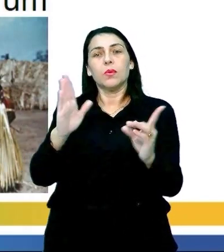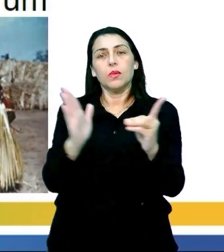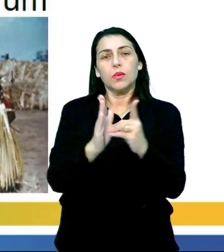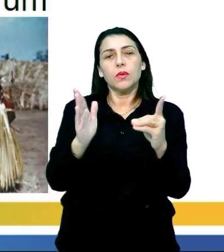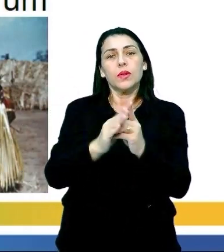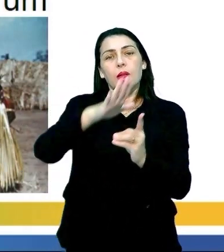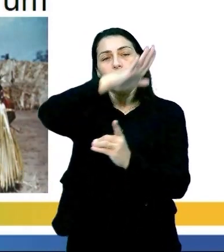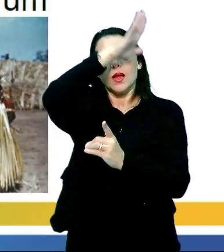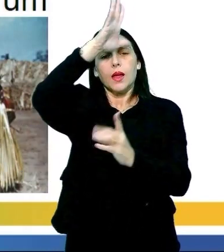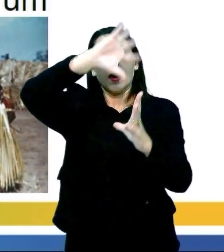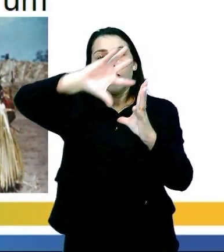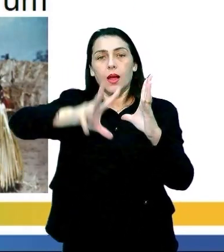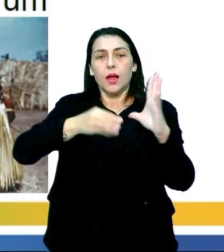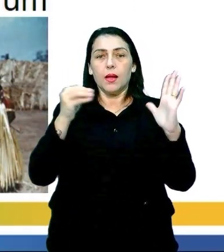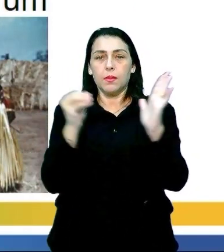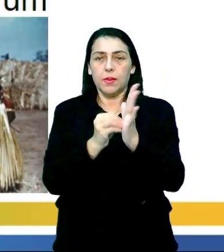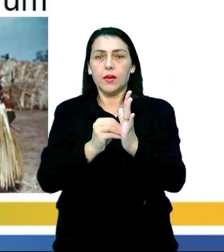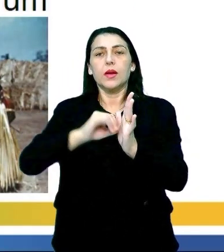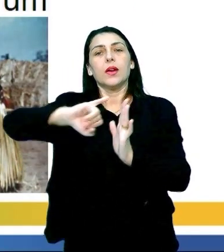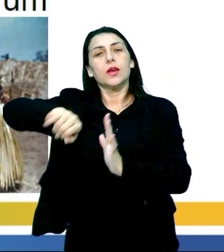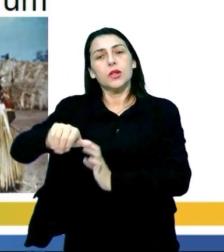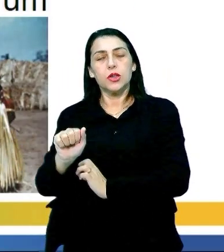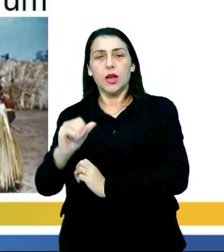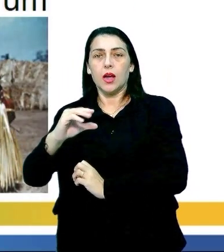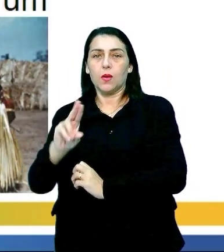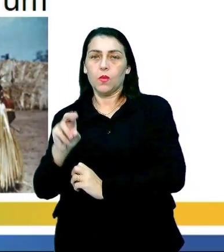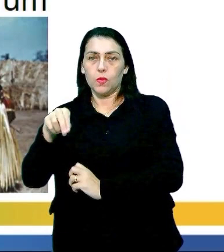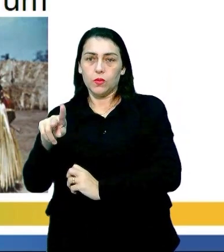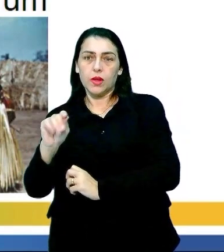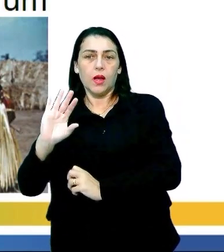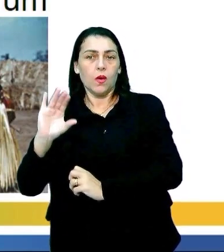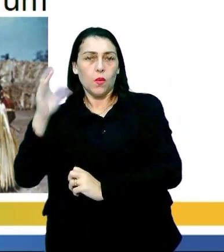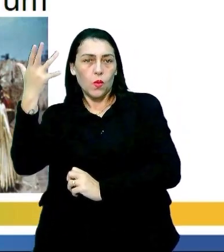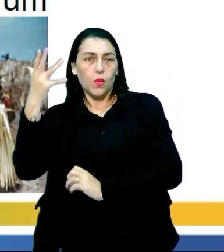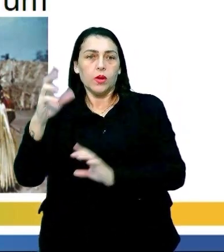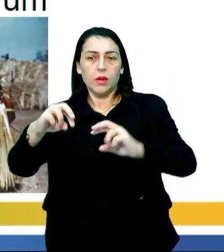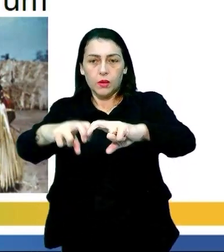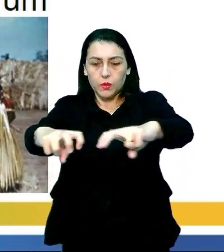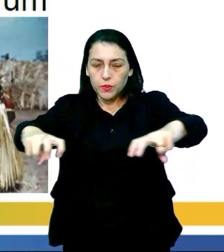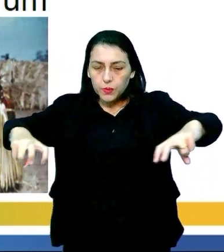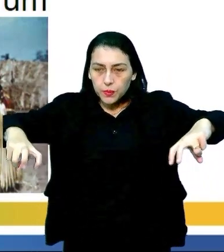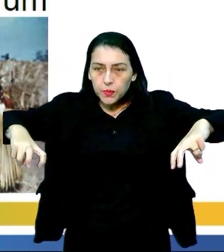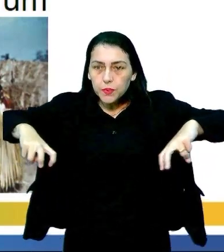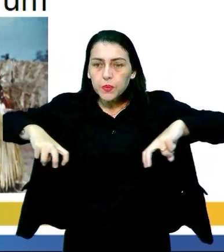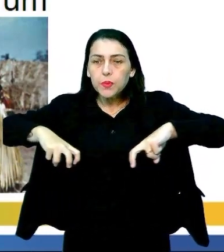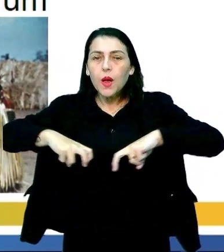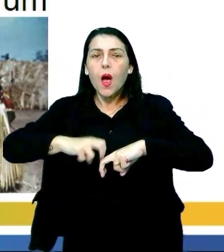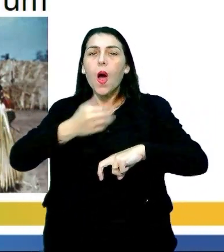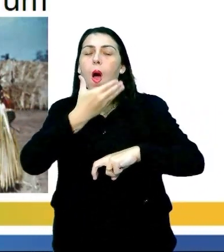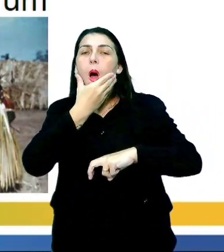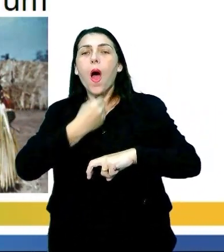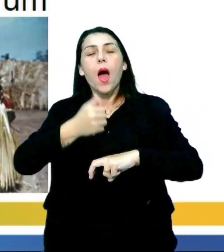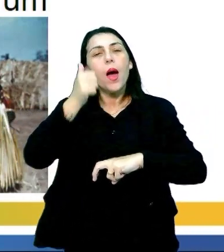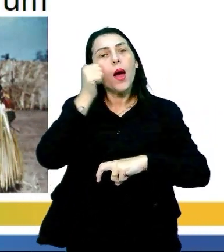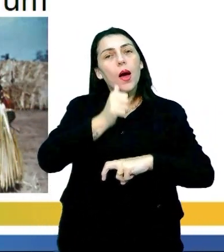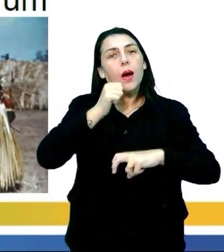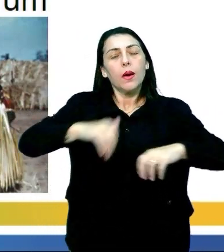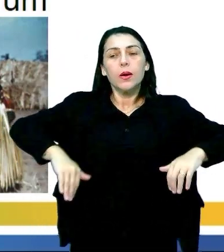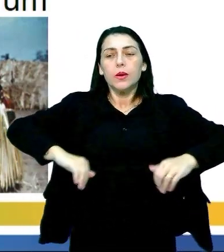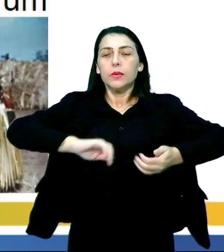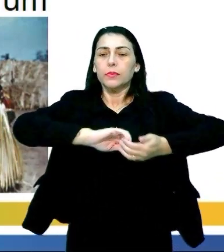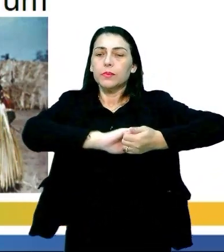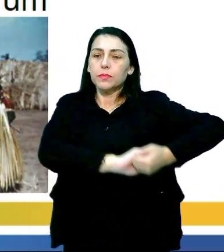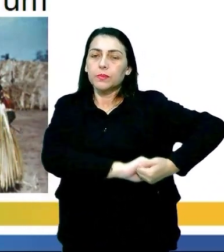da Amazônia, é o jacundá. Essa manifestação acontece de forma circular, em que os homens e mulheres participam de mãos